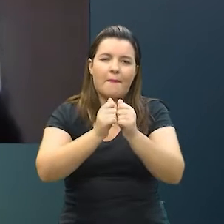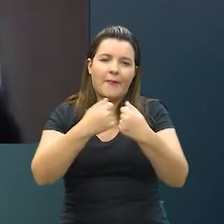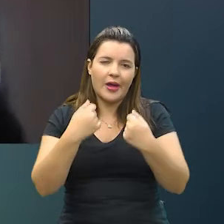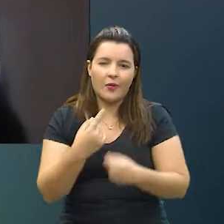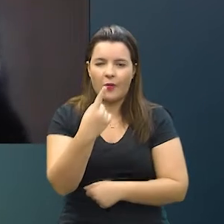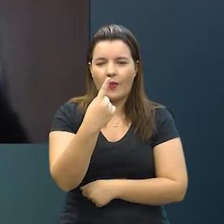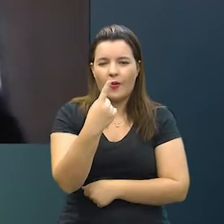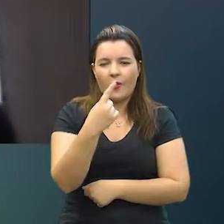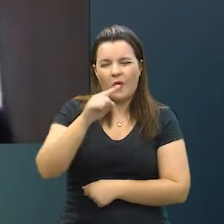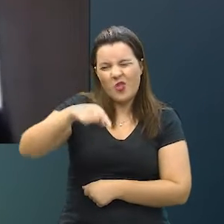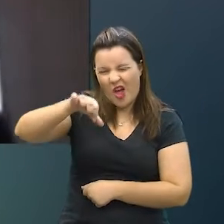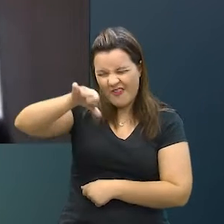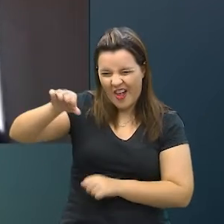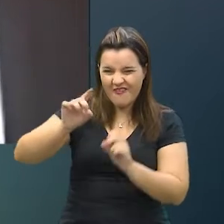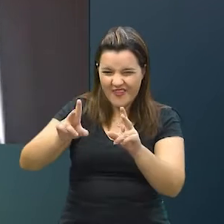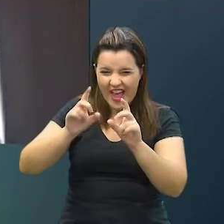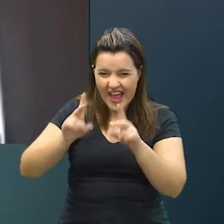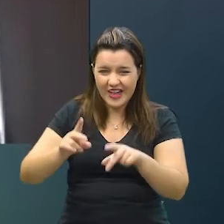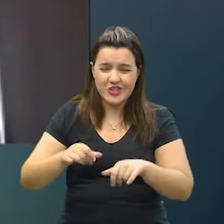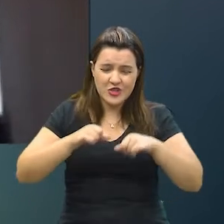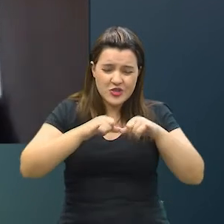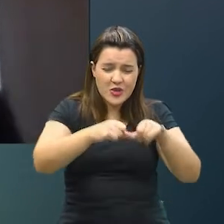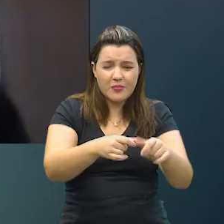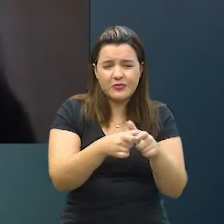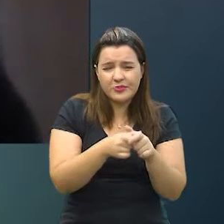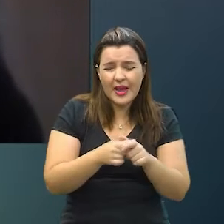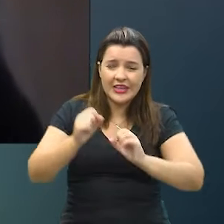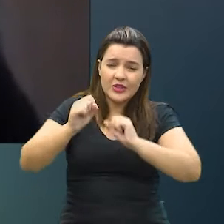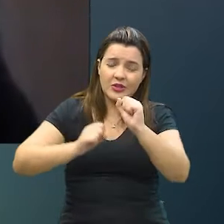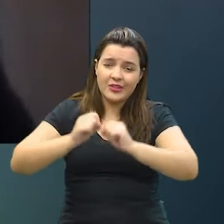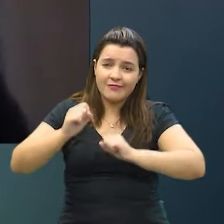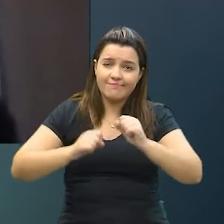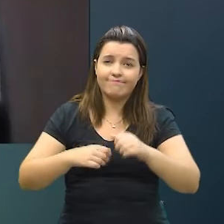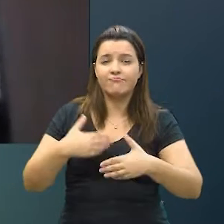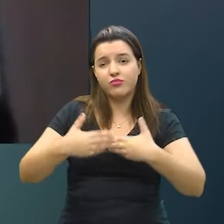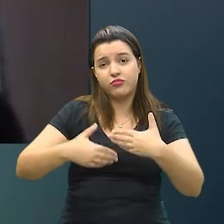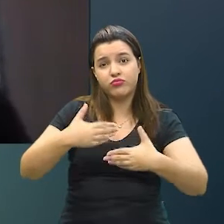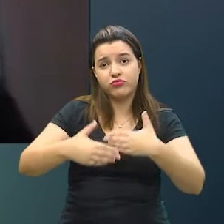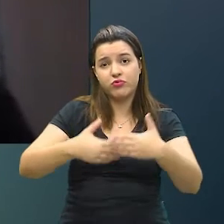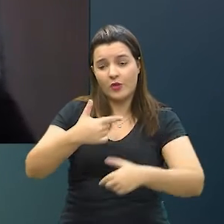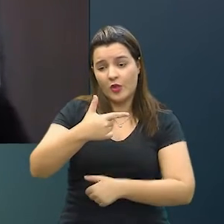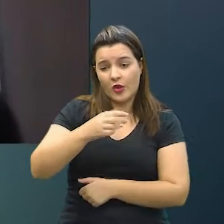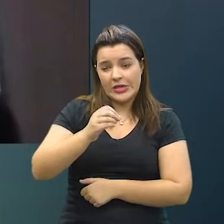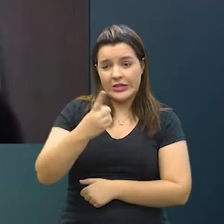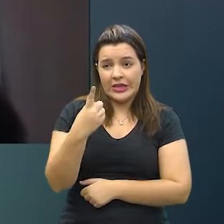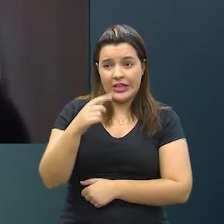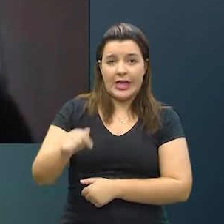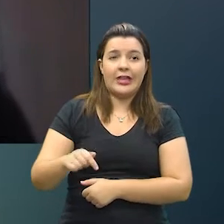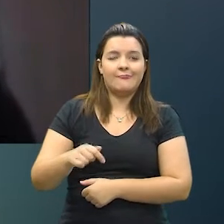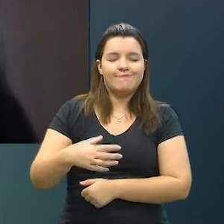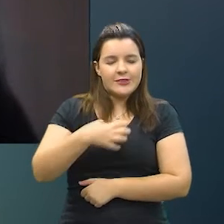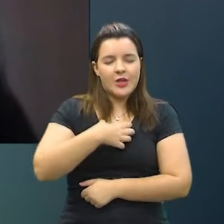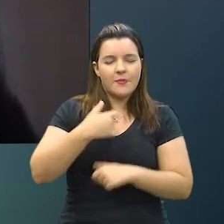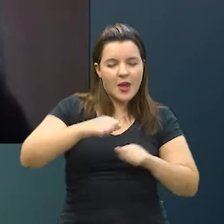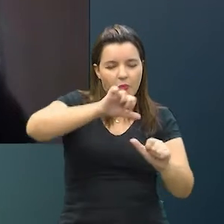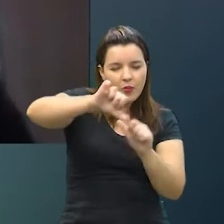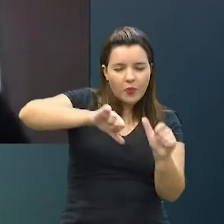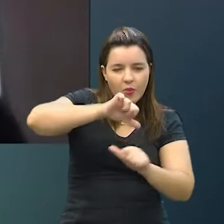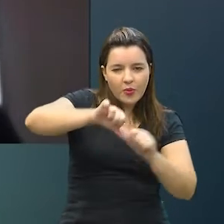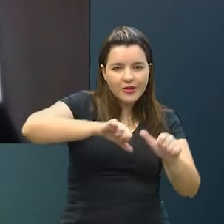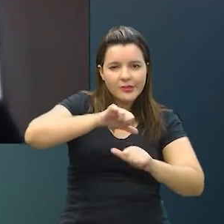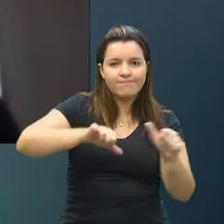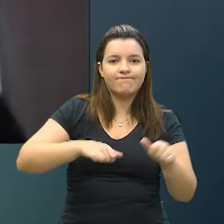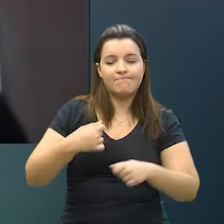padarias, 199, mini mercados e também indústrias. Em 2017 a gente passou por uma transformação muito grande,